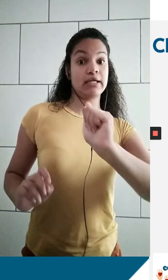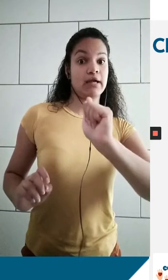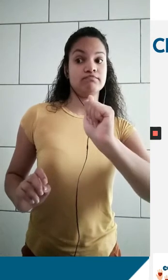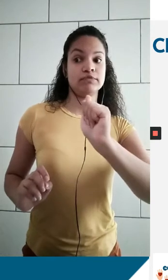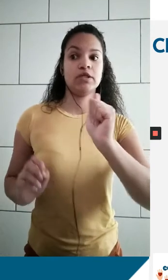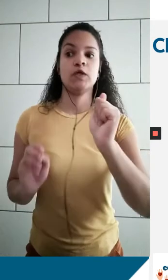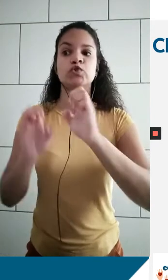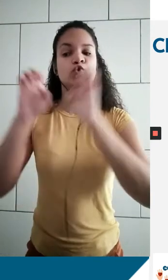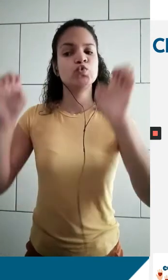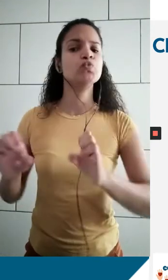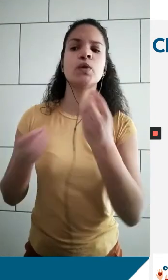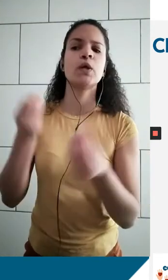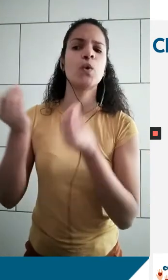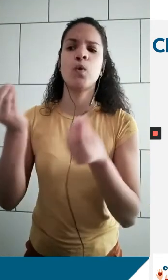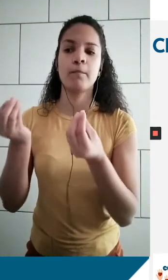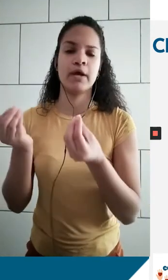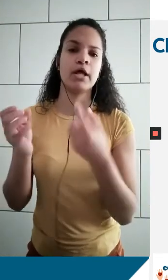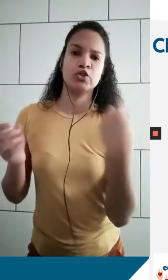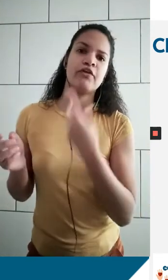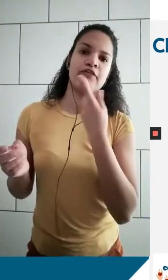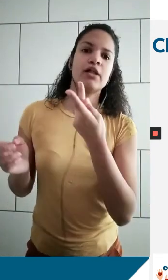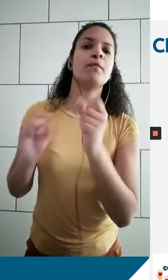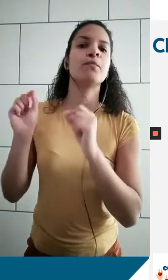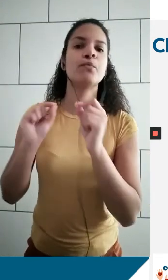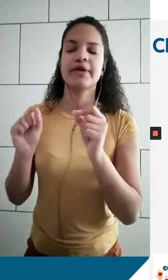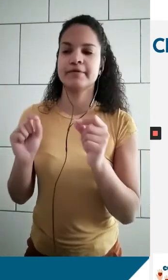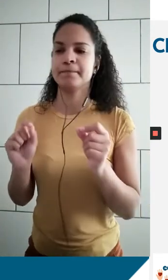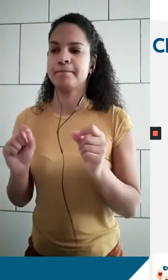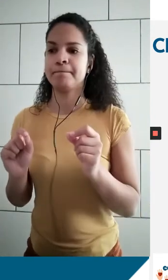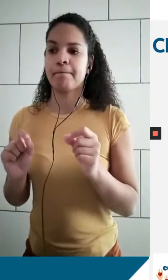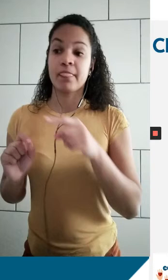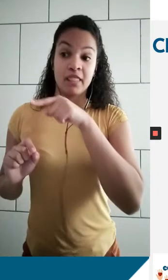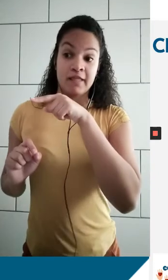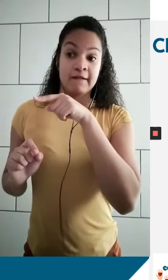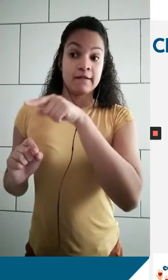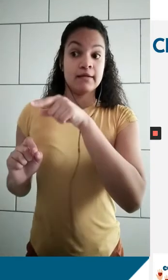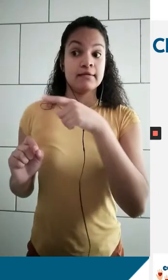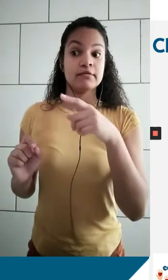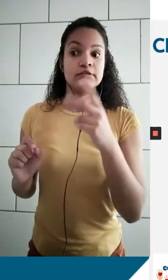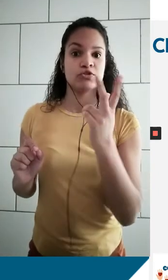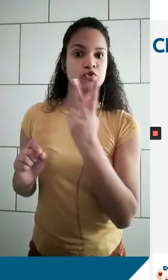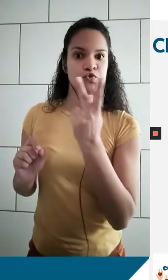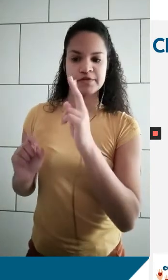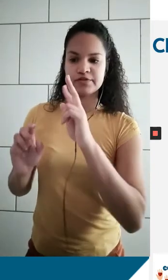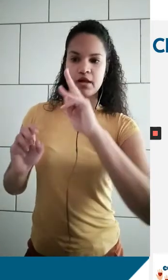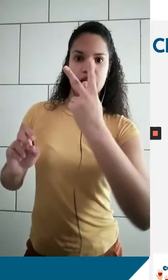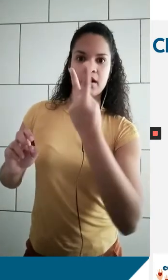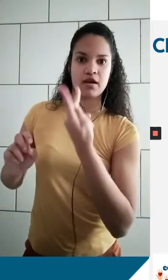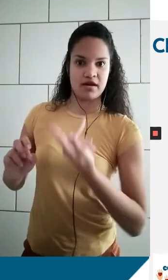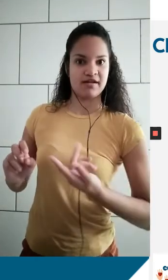DNA. Mostra a estrutura da molécula de DNA que, como nós dissemos, a gente disse, que as